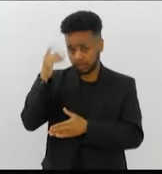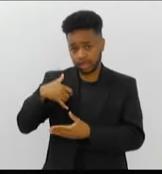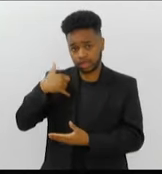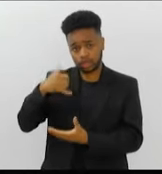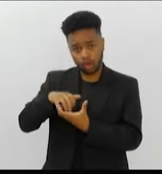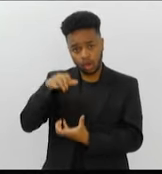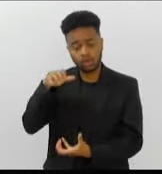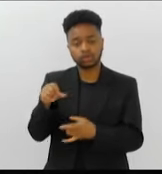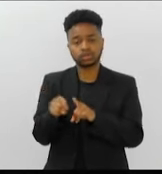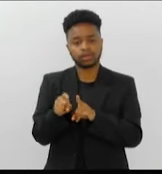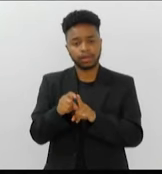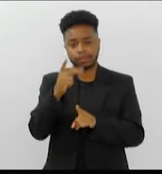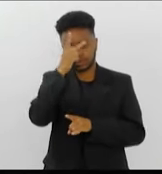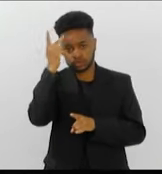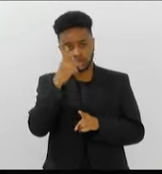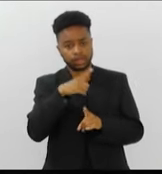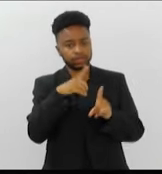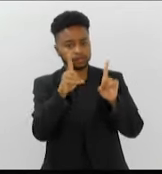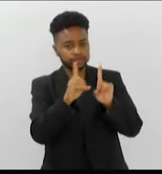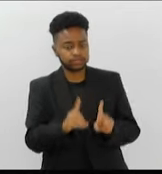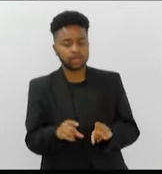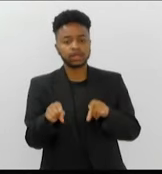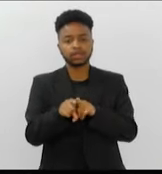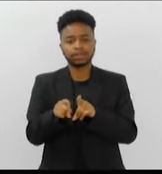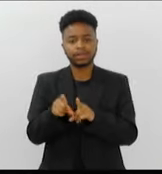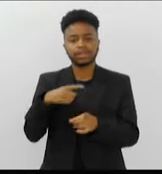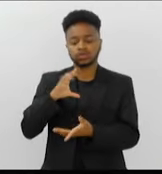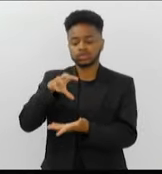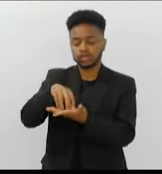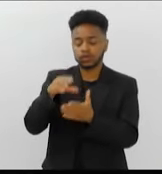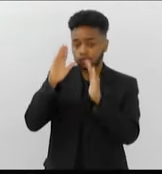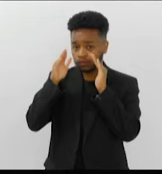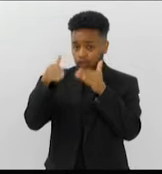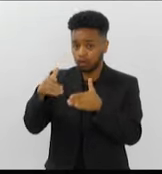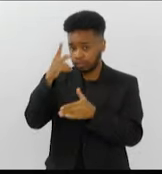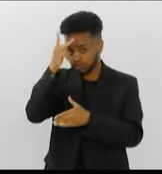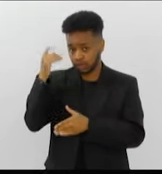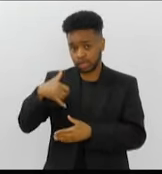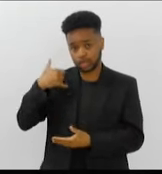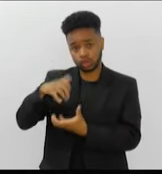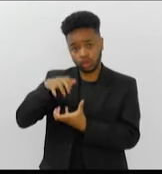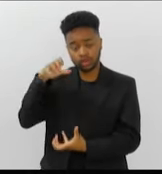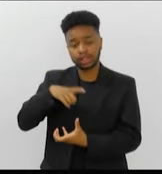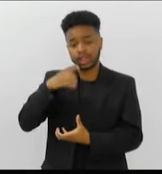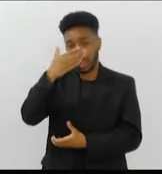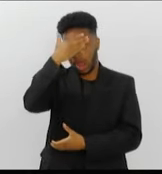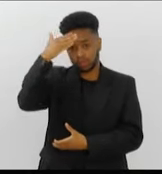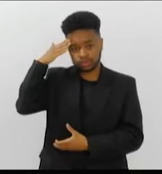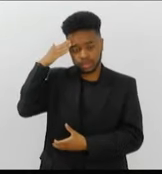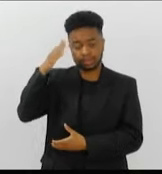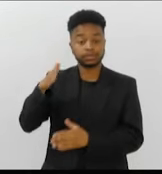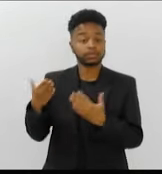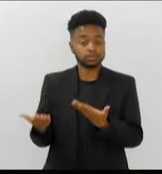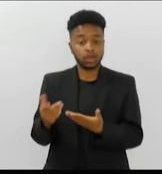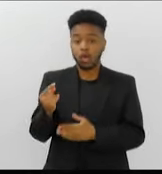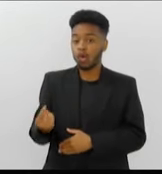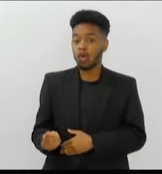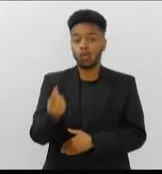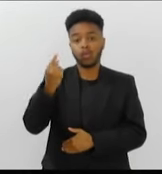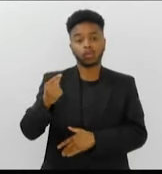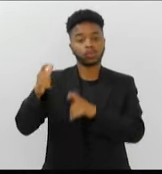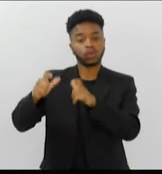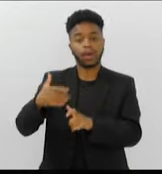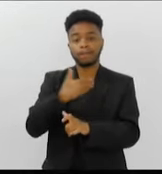pessoa com deficiência, e tem o centro-dia para pessoa idosa com Alzheimer, o único público da América